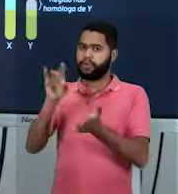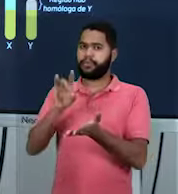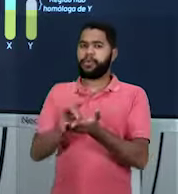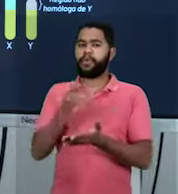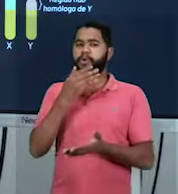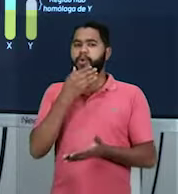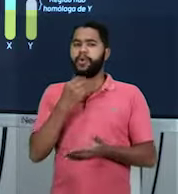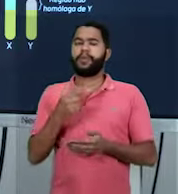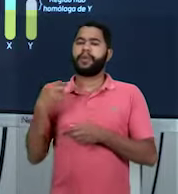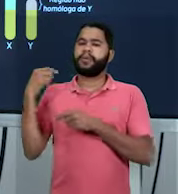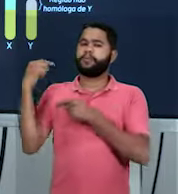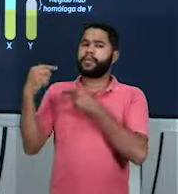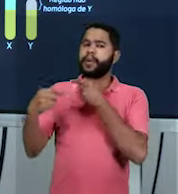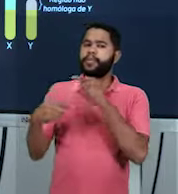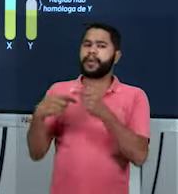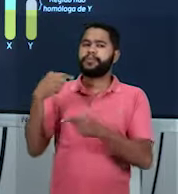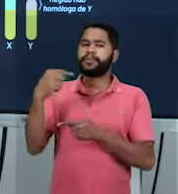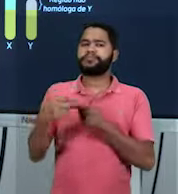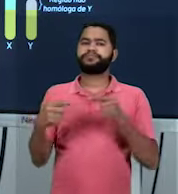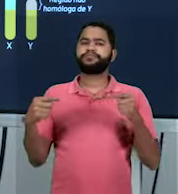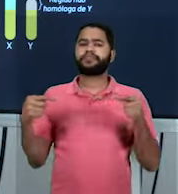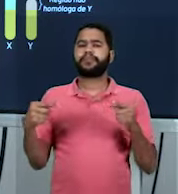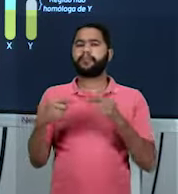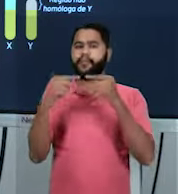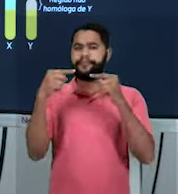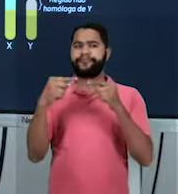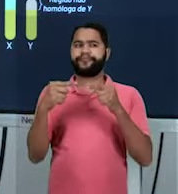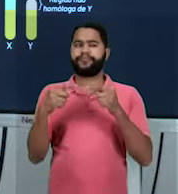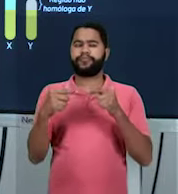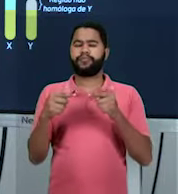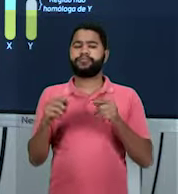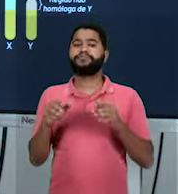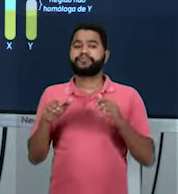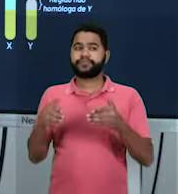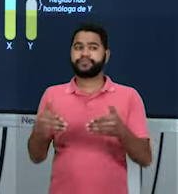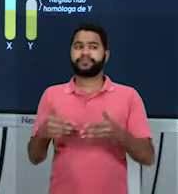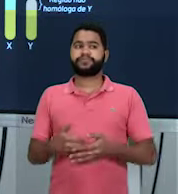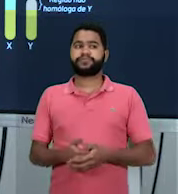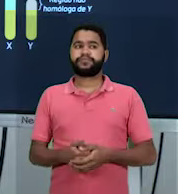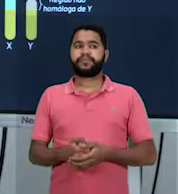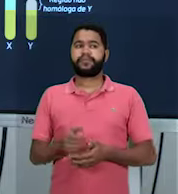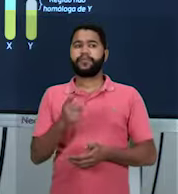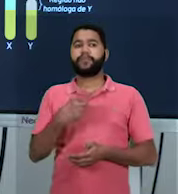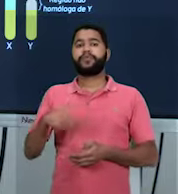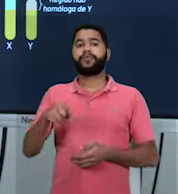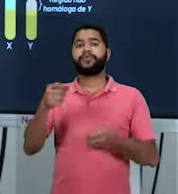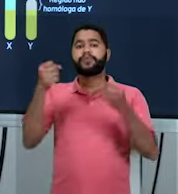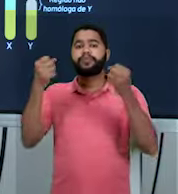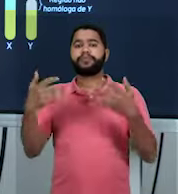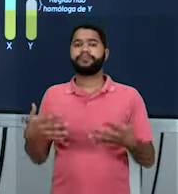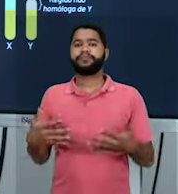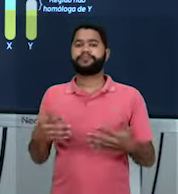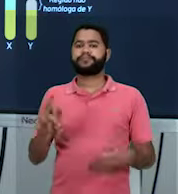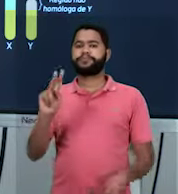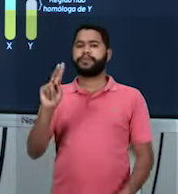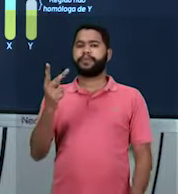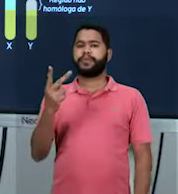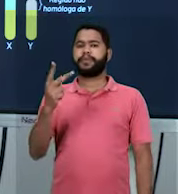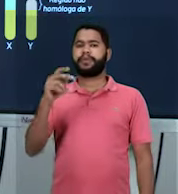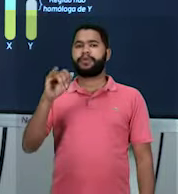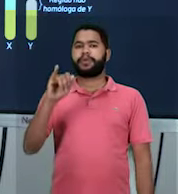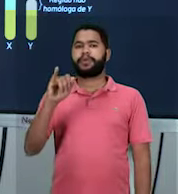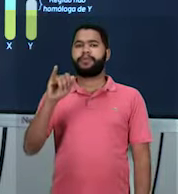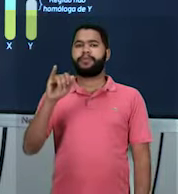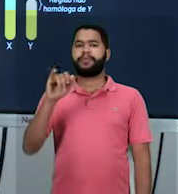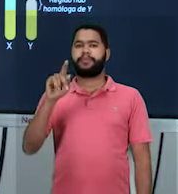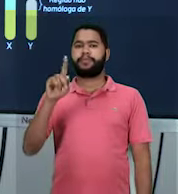doença, uma herança que vai estar ligada, vai ser restrita ao sexo, é o que nós chamamos da hipertricose